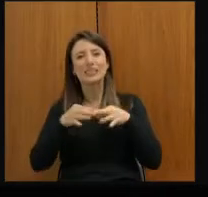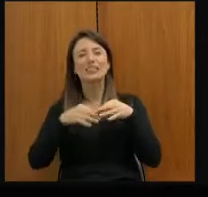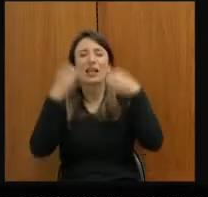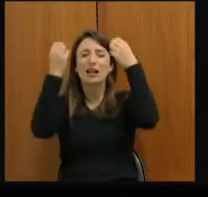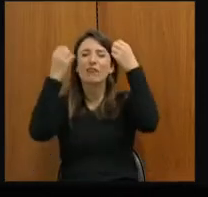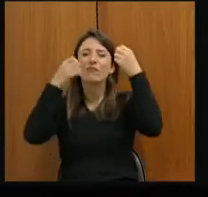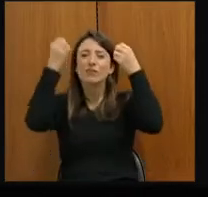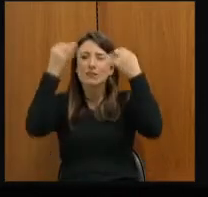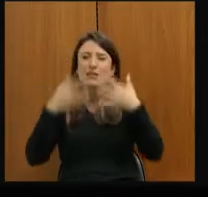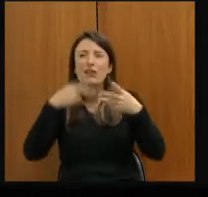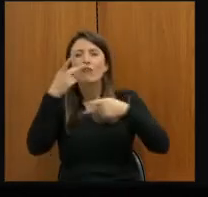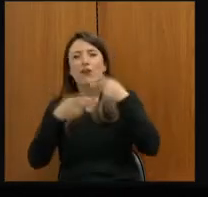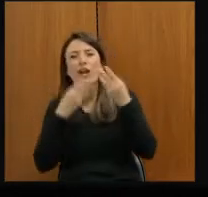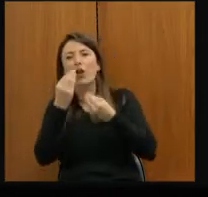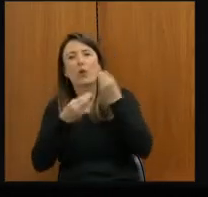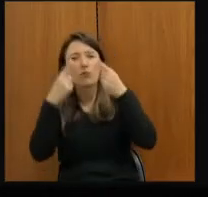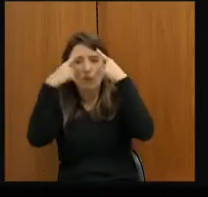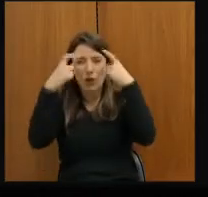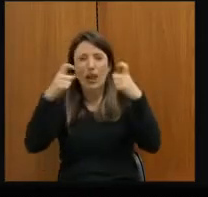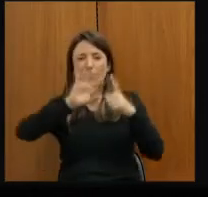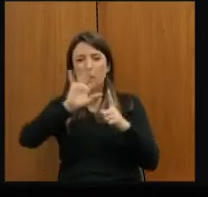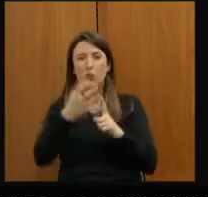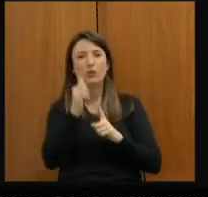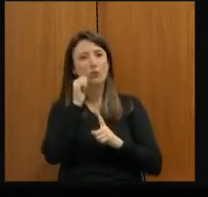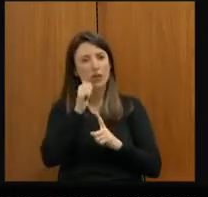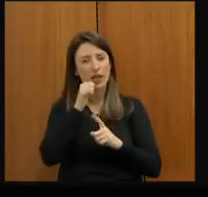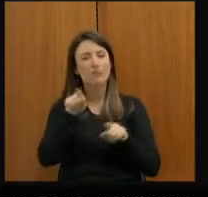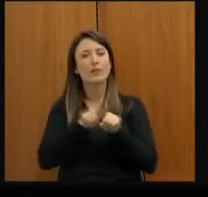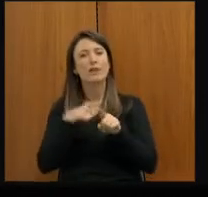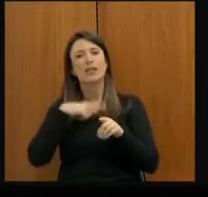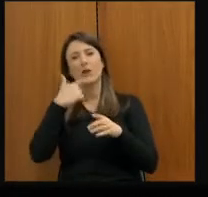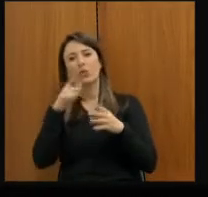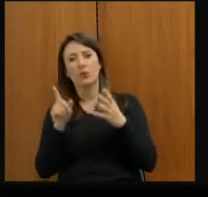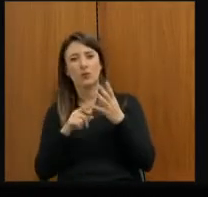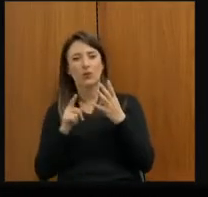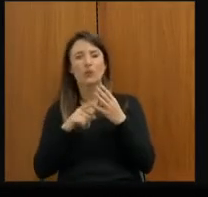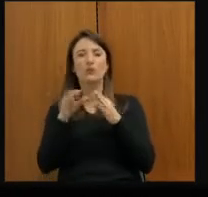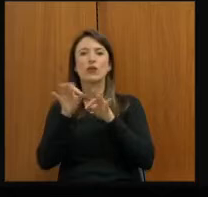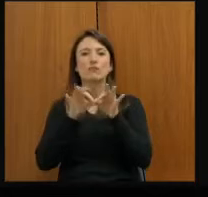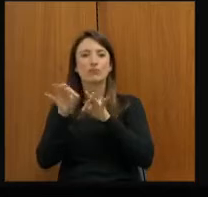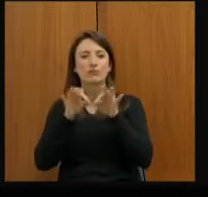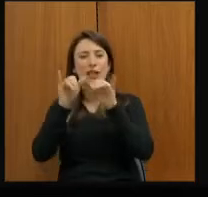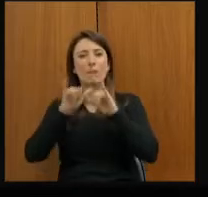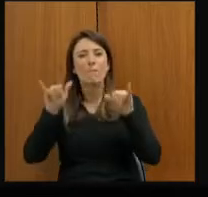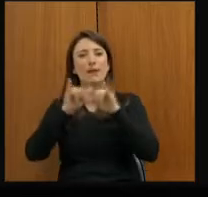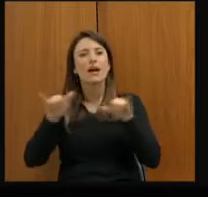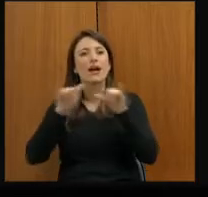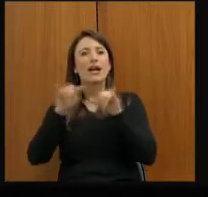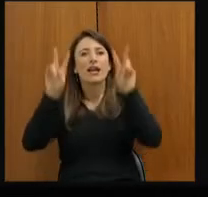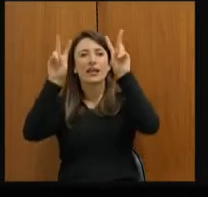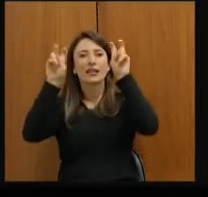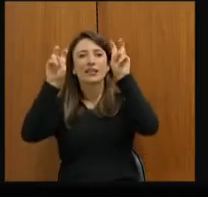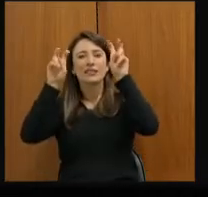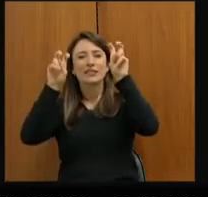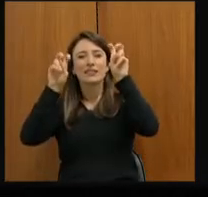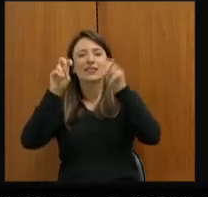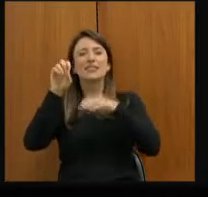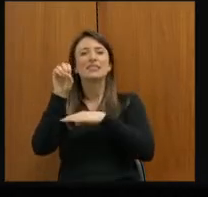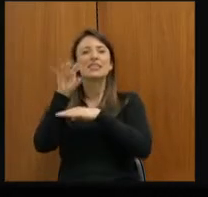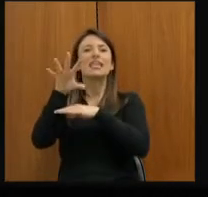e nós temos a Adesão à campanha do sinal vermelho e a campanha do sinal vermelho